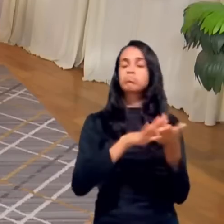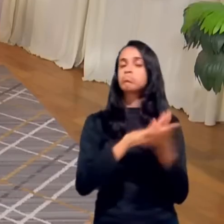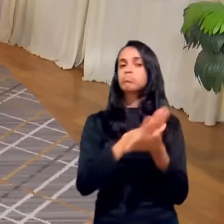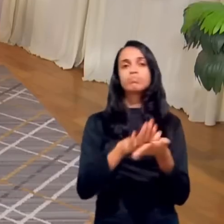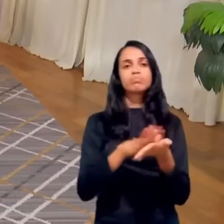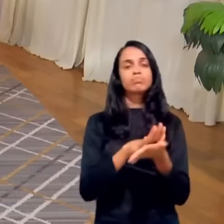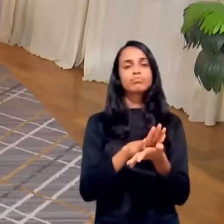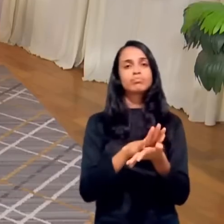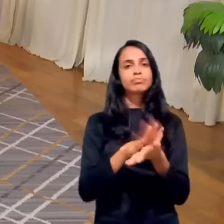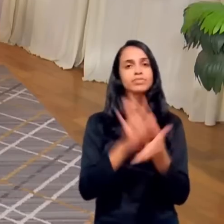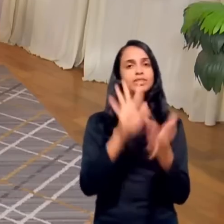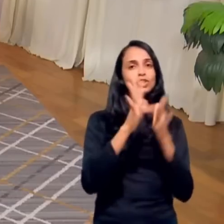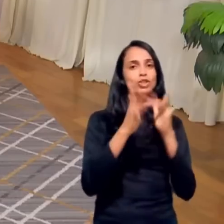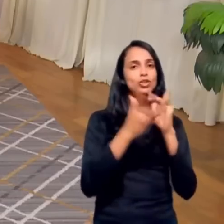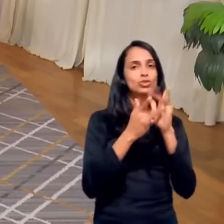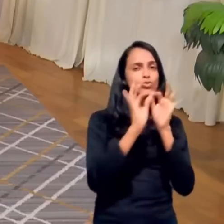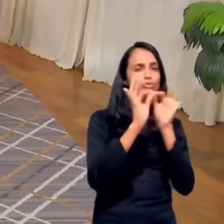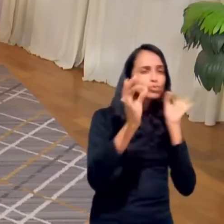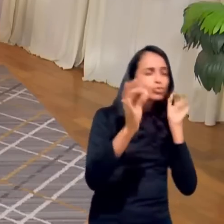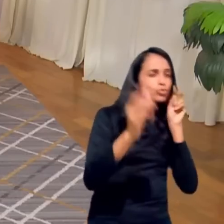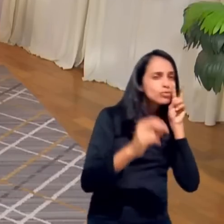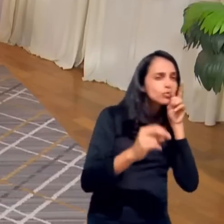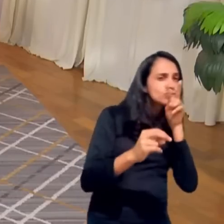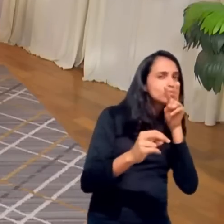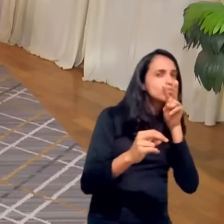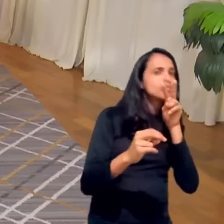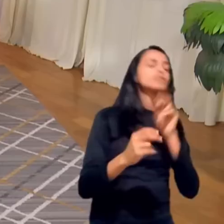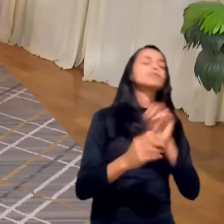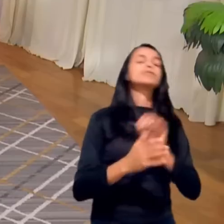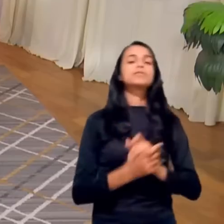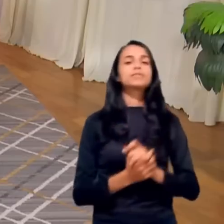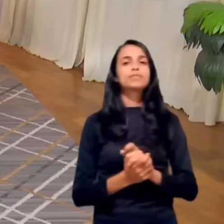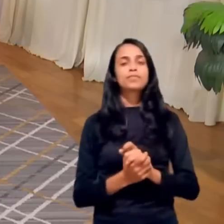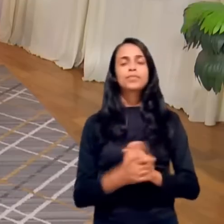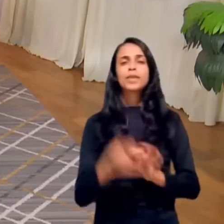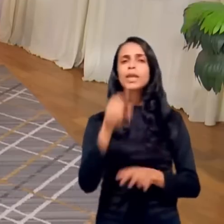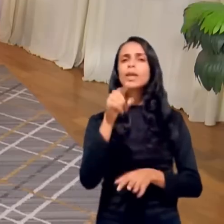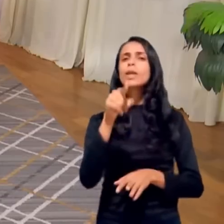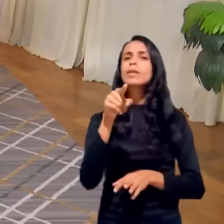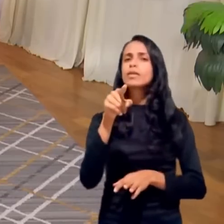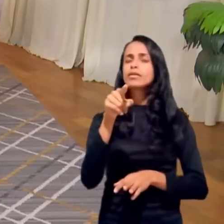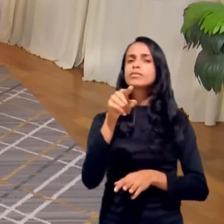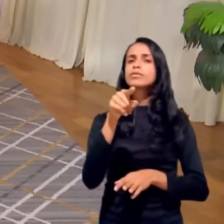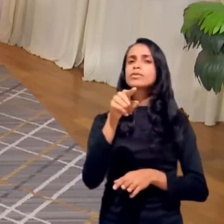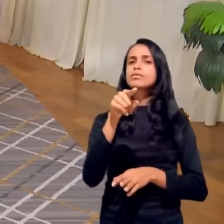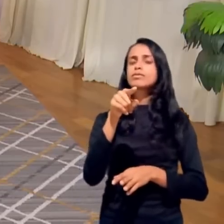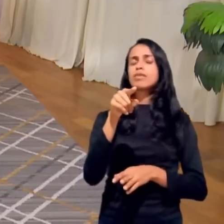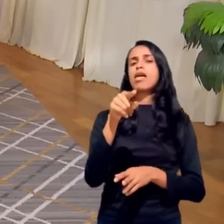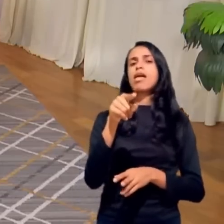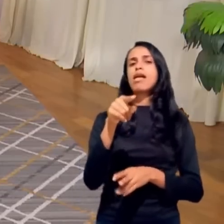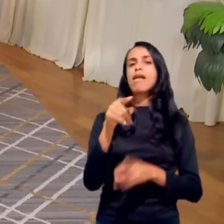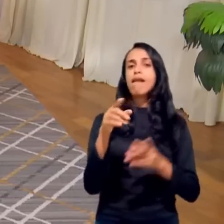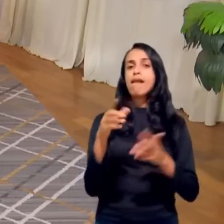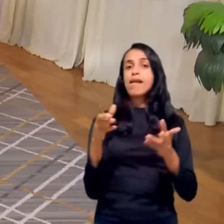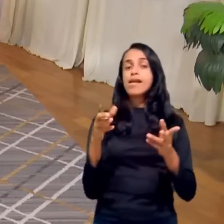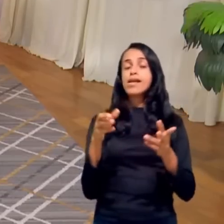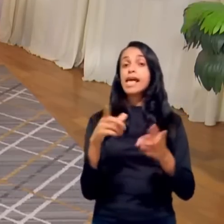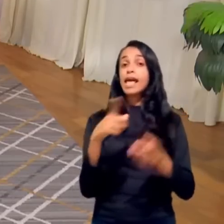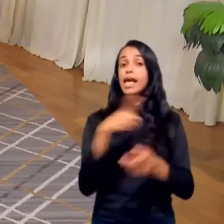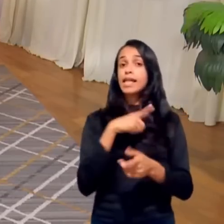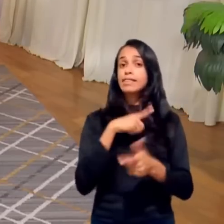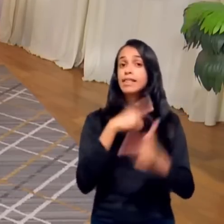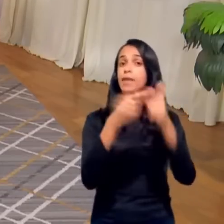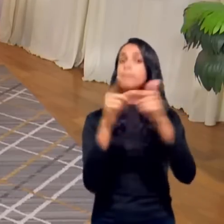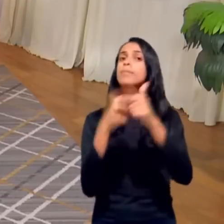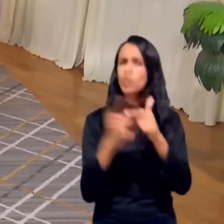estava observando aquela situação. E eu quero dizer para você que para cada problema,